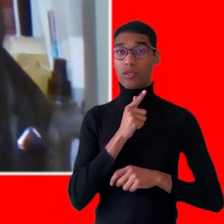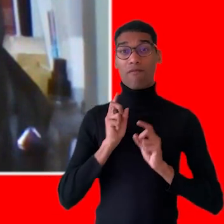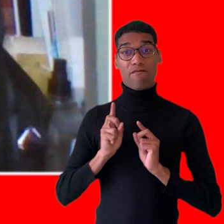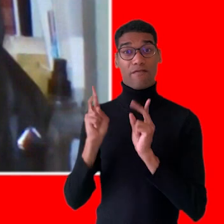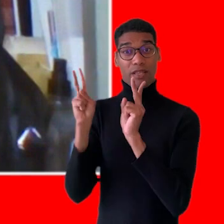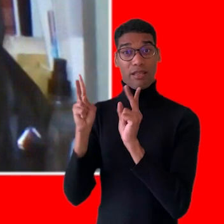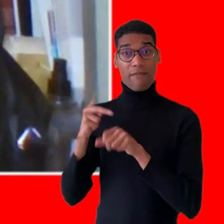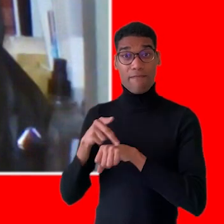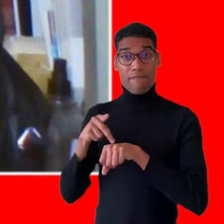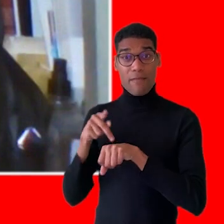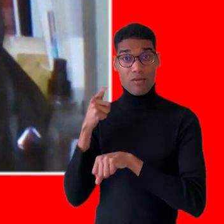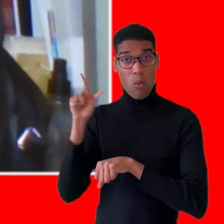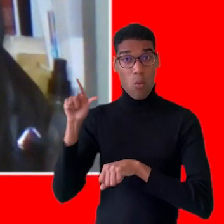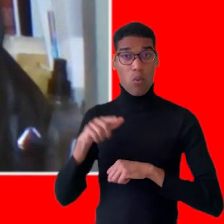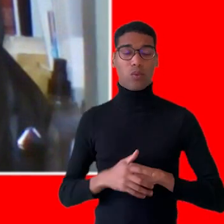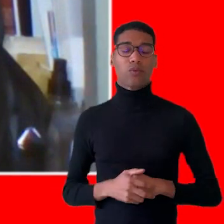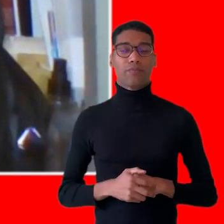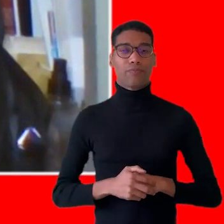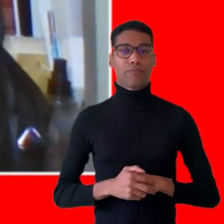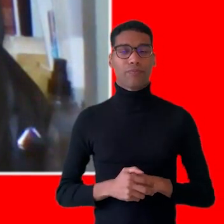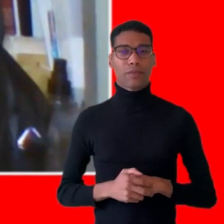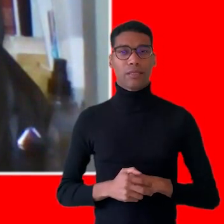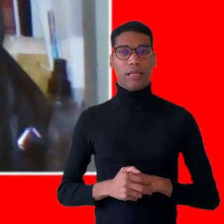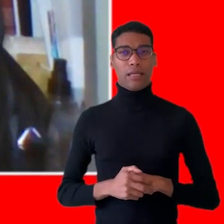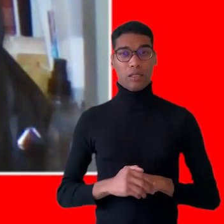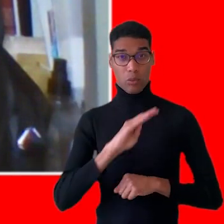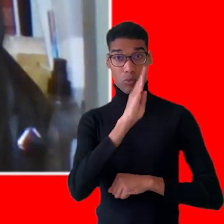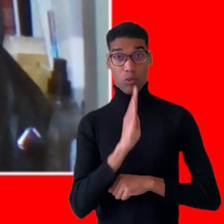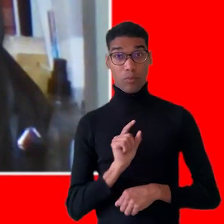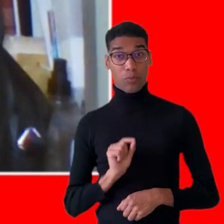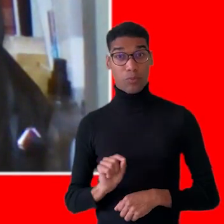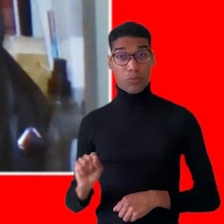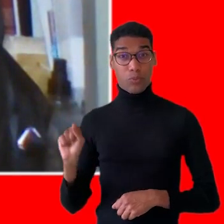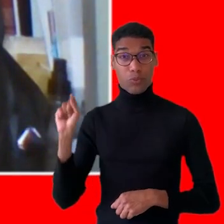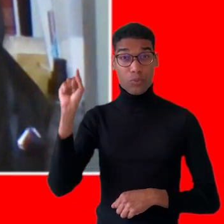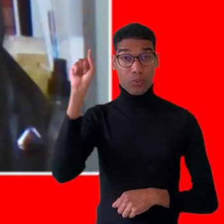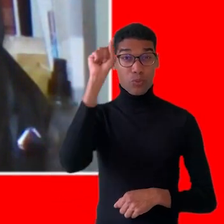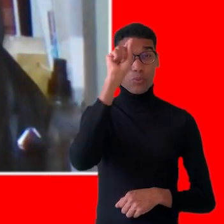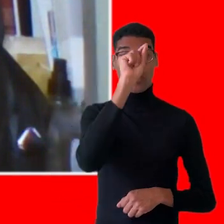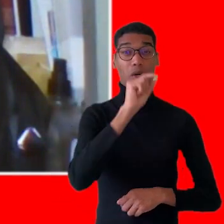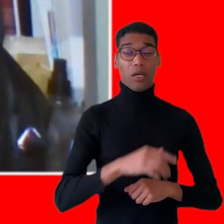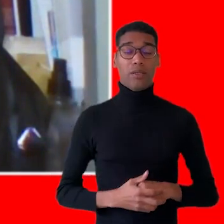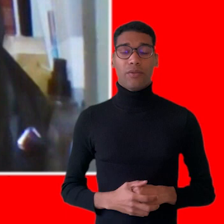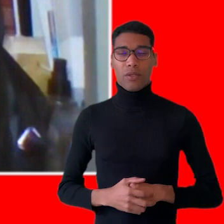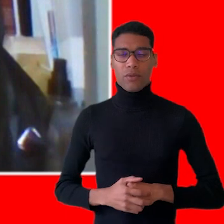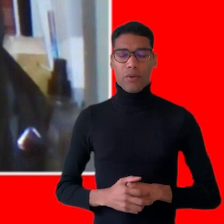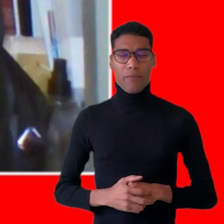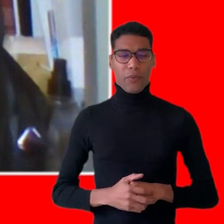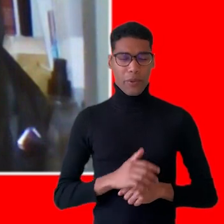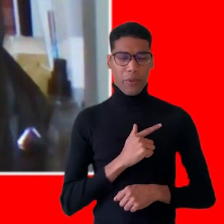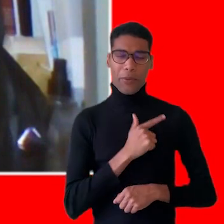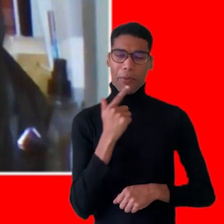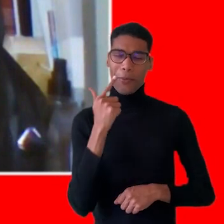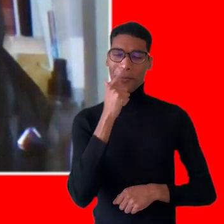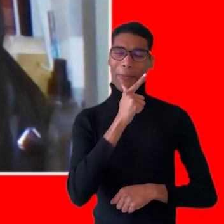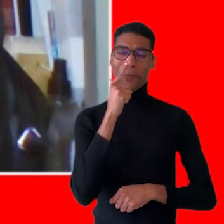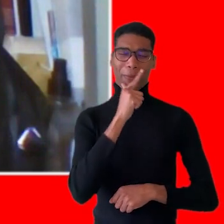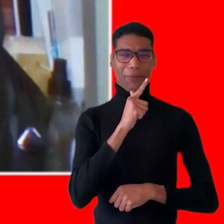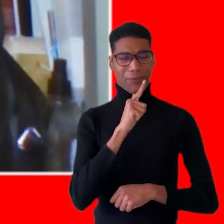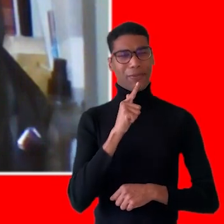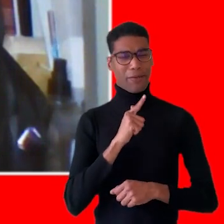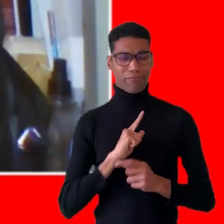agroexportadoras brasileiras, em todos esses espaços, quem produziu a